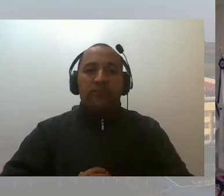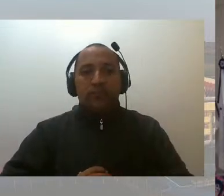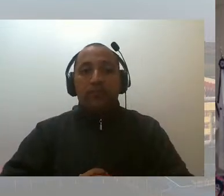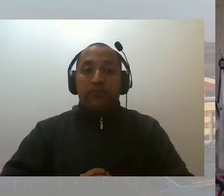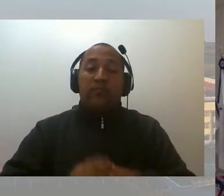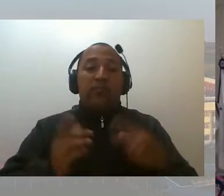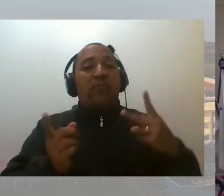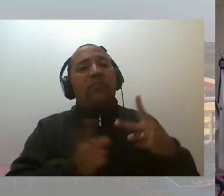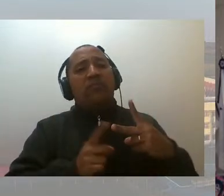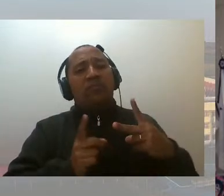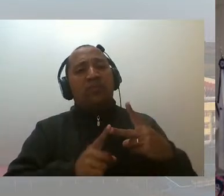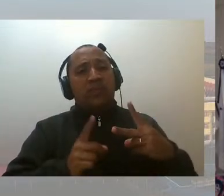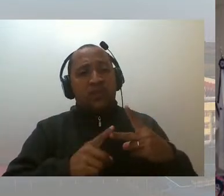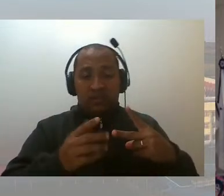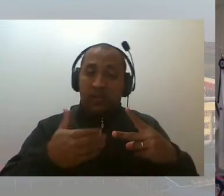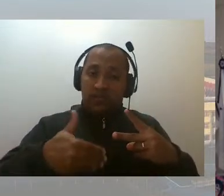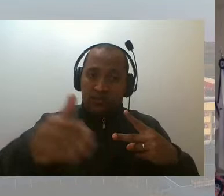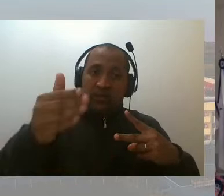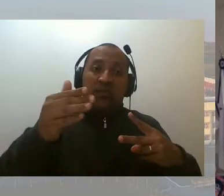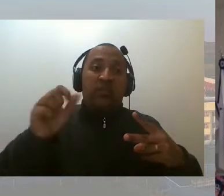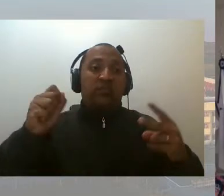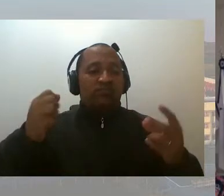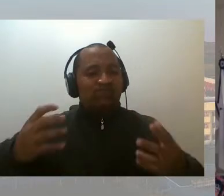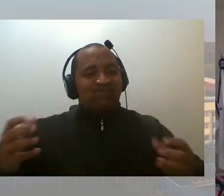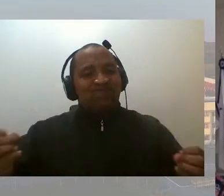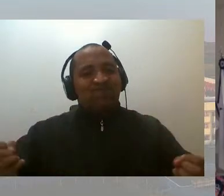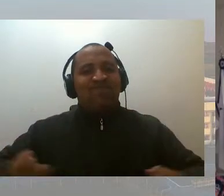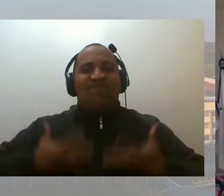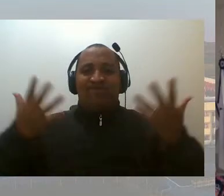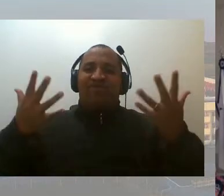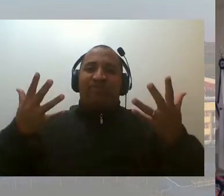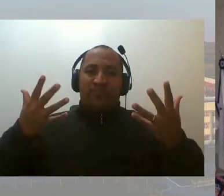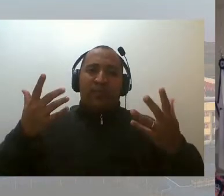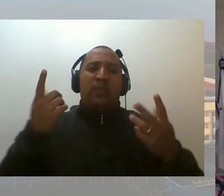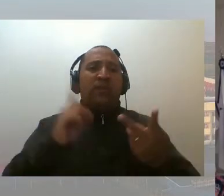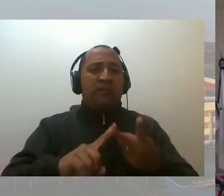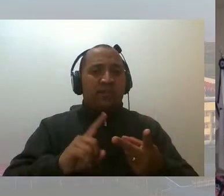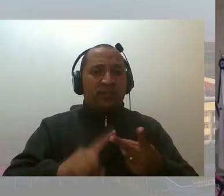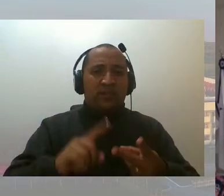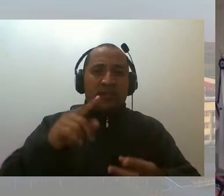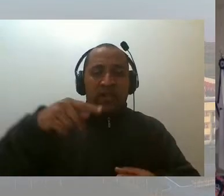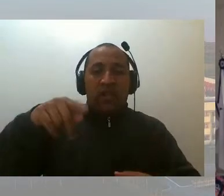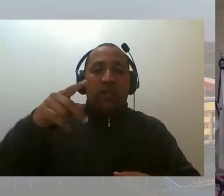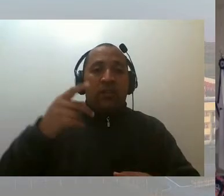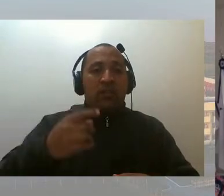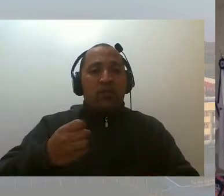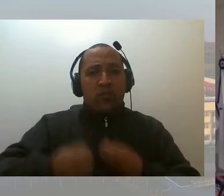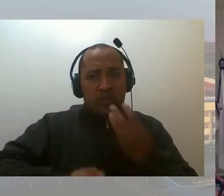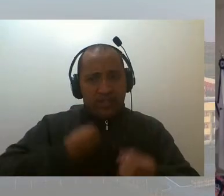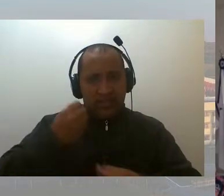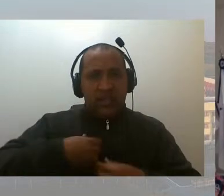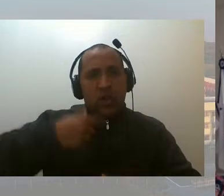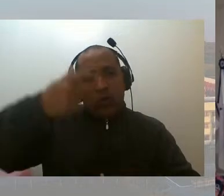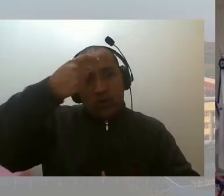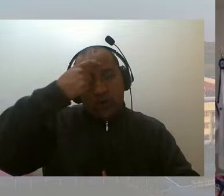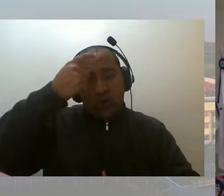O segundo ponto a ser celebrado é o reconhecimento ao poeta da consciência negra e